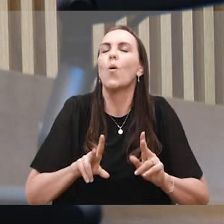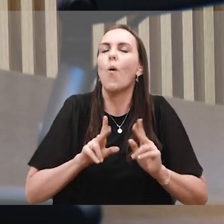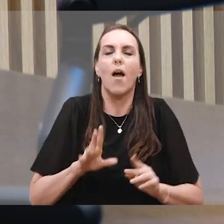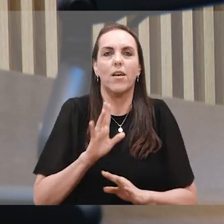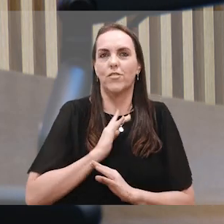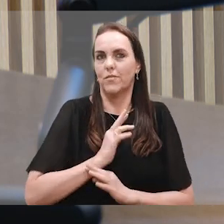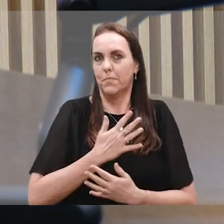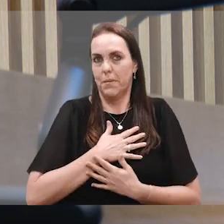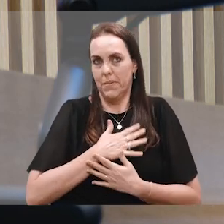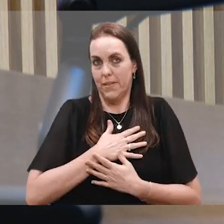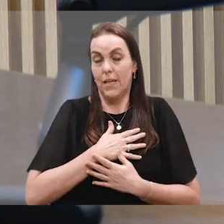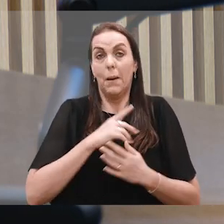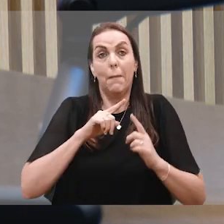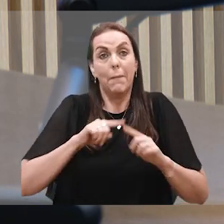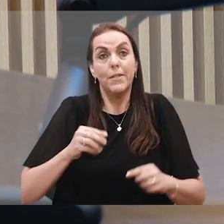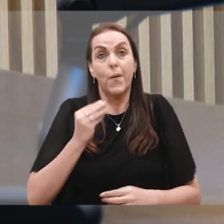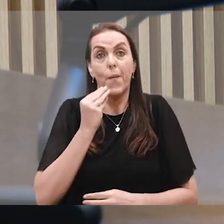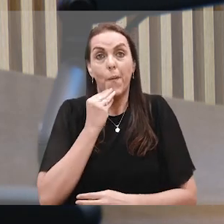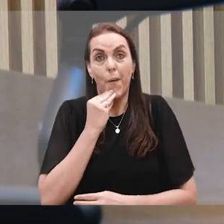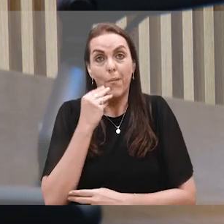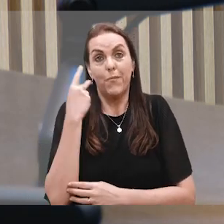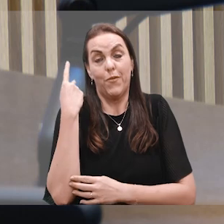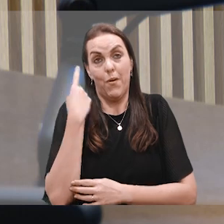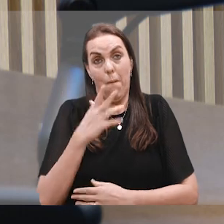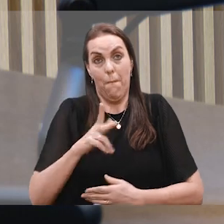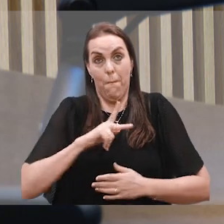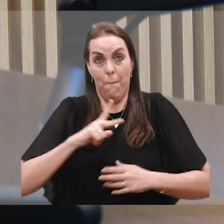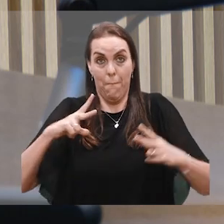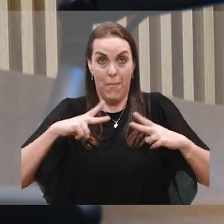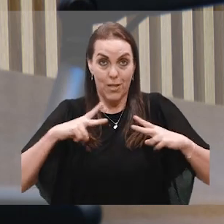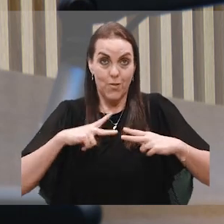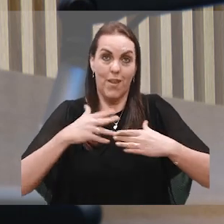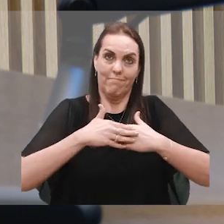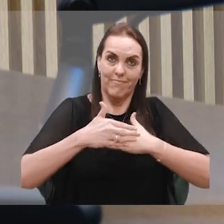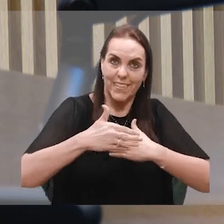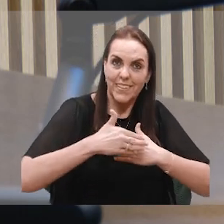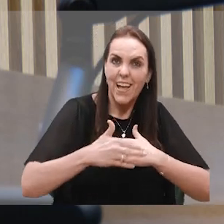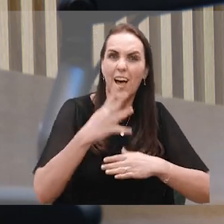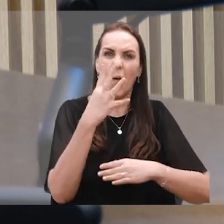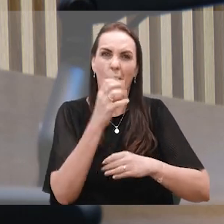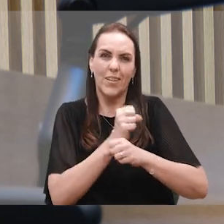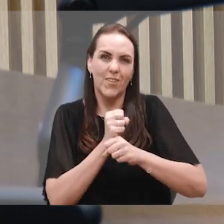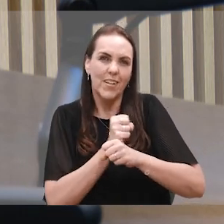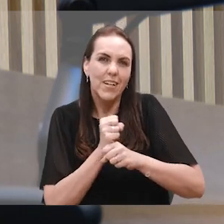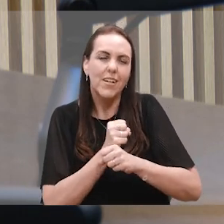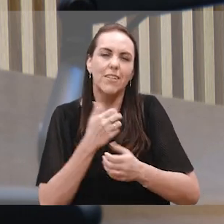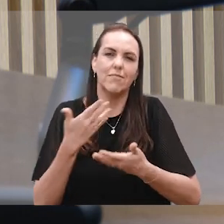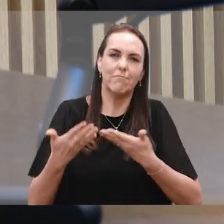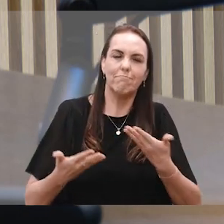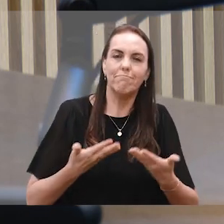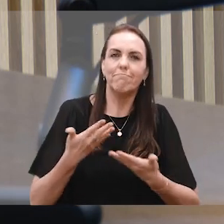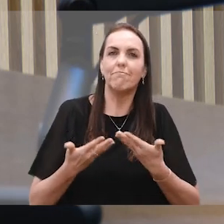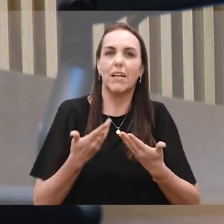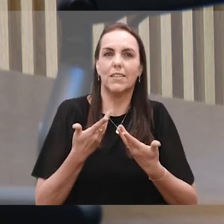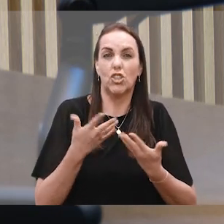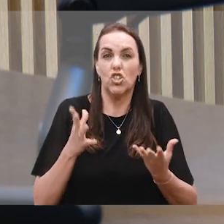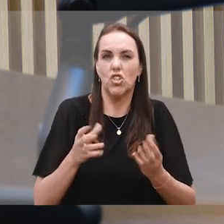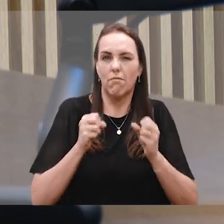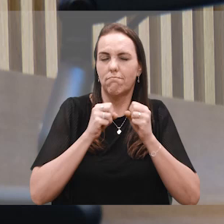muito diferente para mim. Mas, claro, tu ter o teu mandato, 4 anos, com